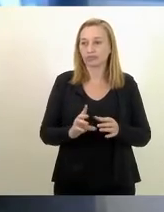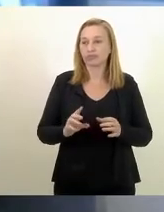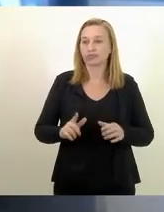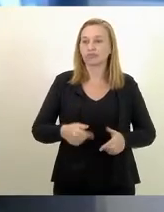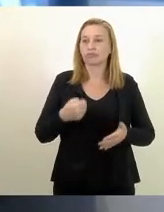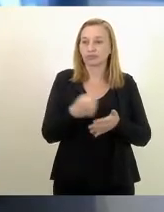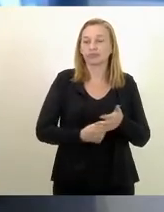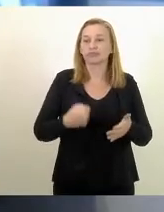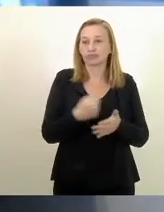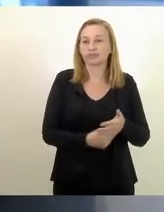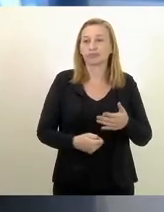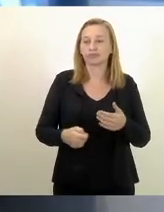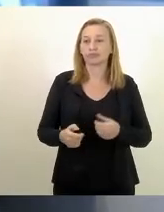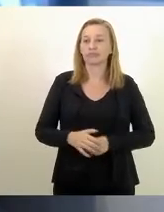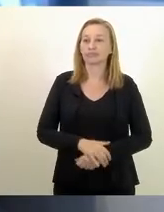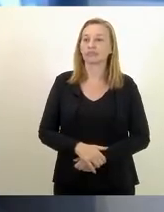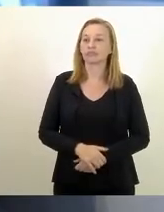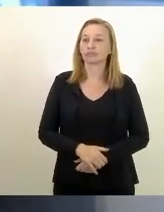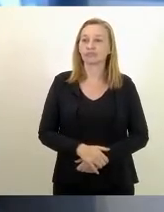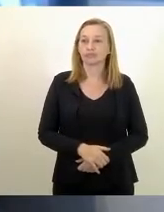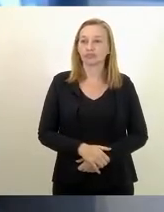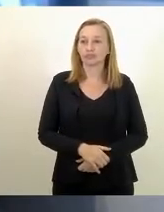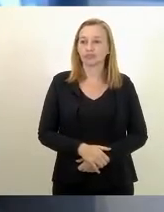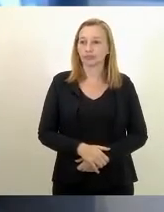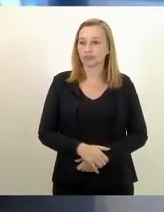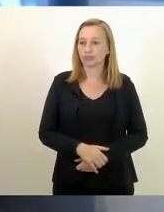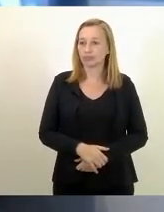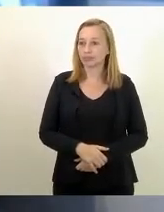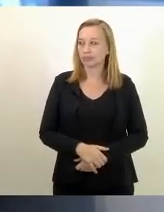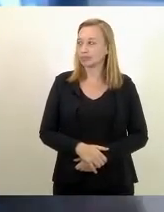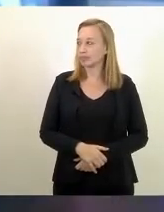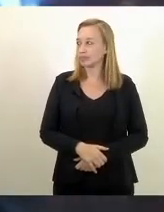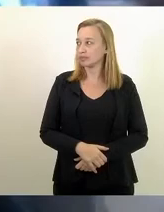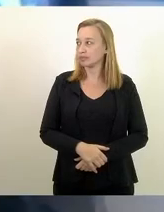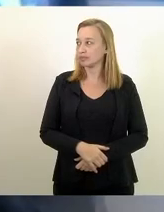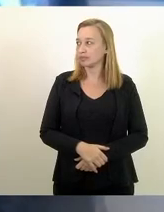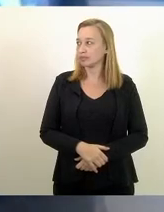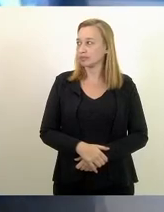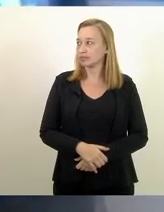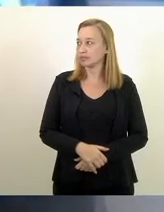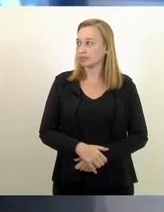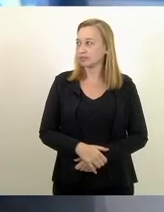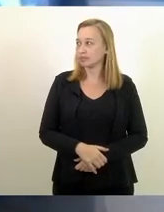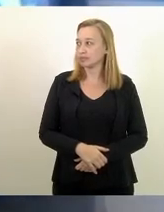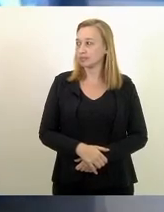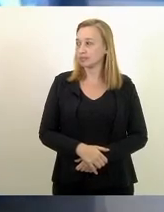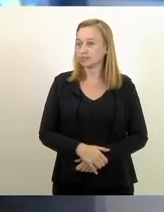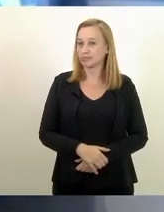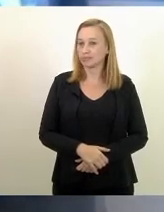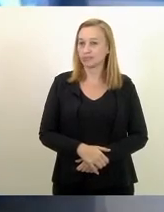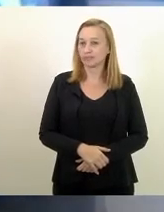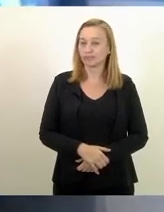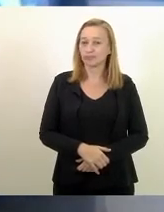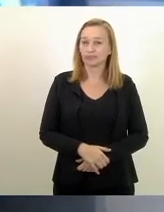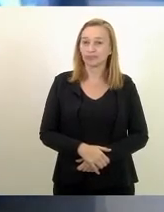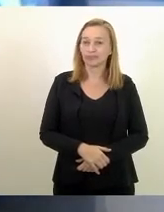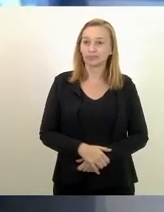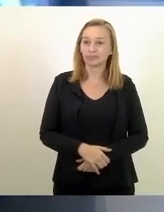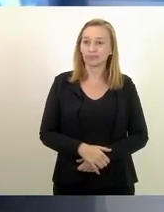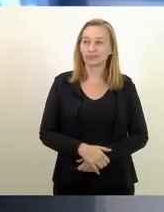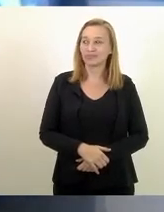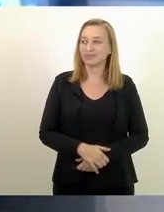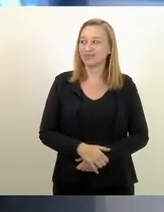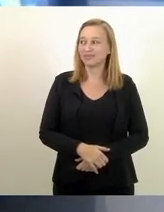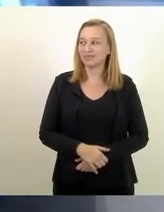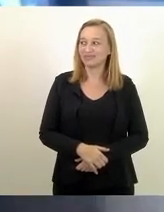religiosa o deputado Átila falou da questão da opressão das mulheres no